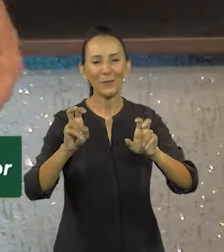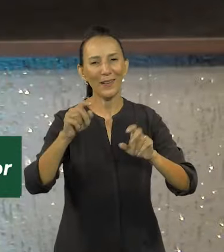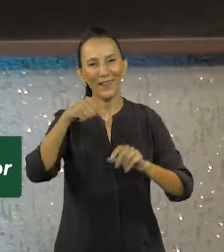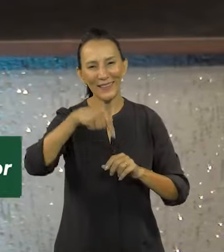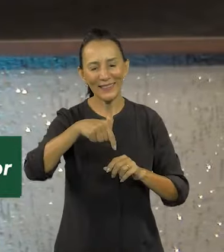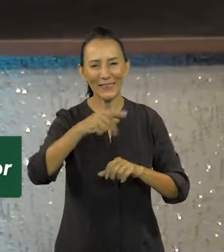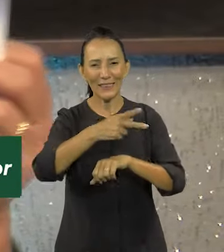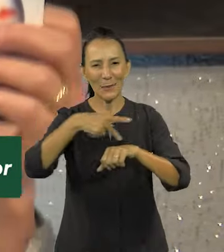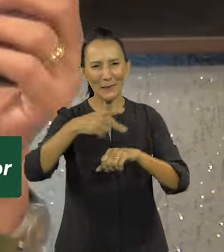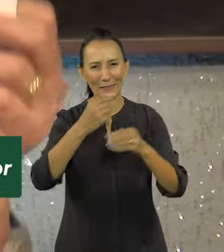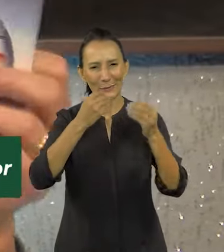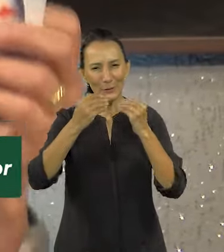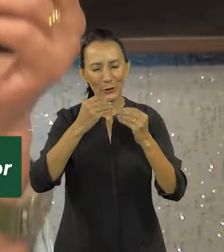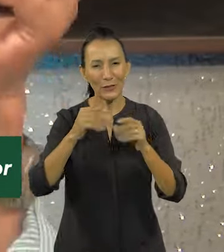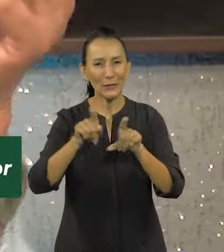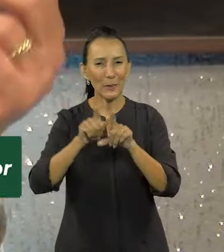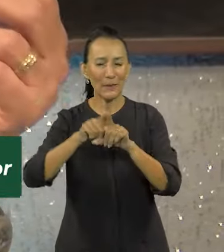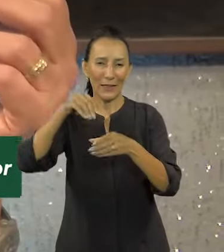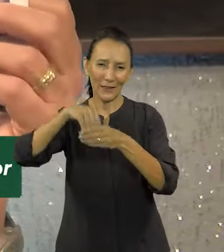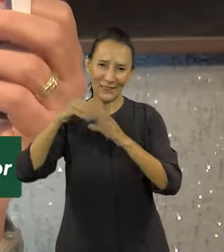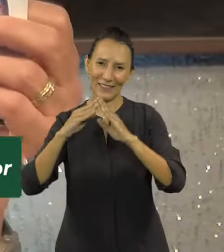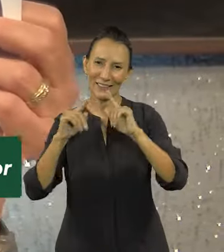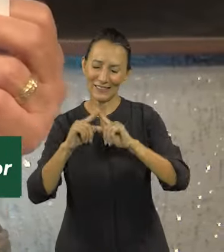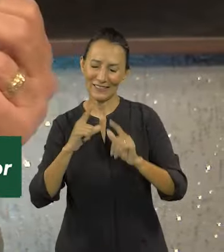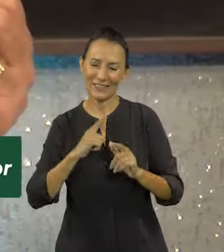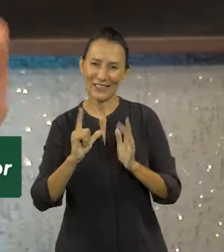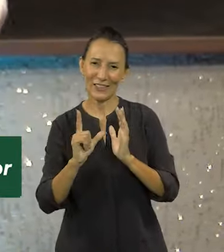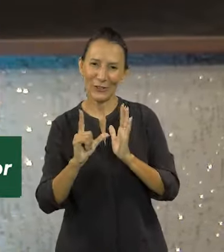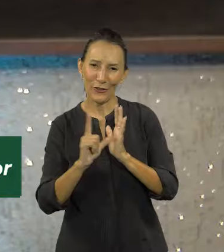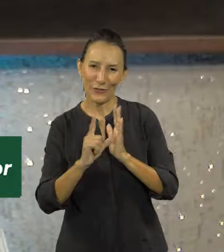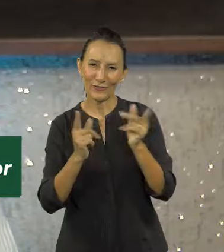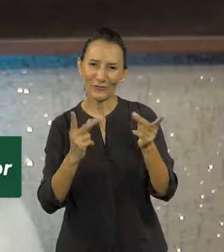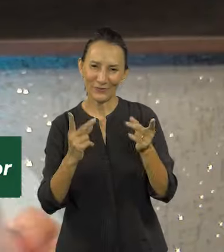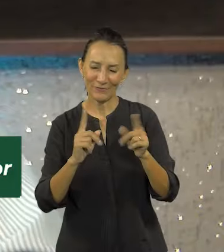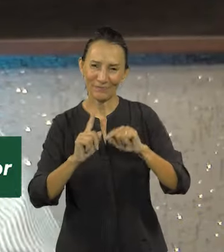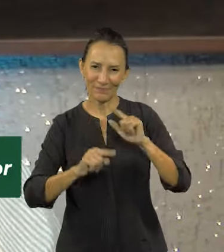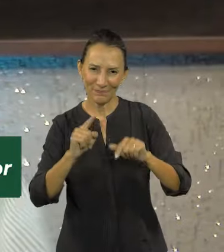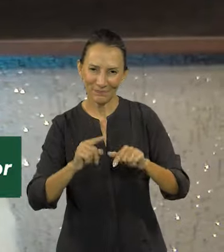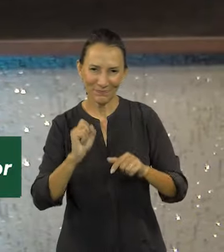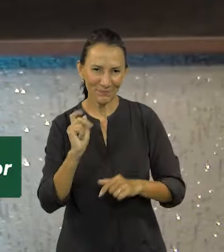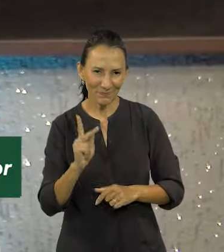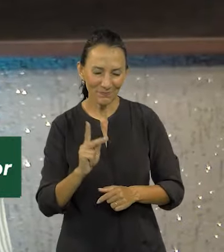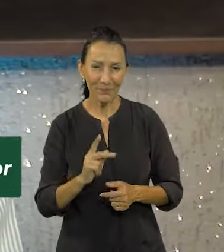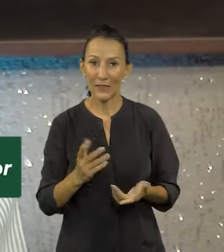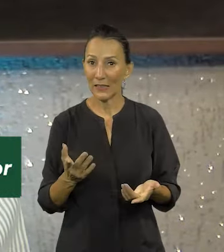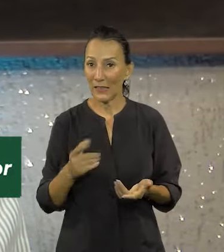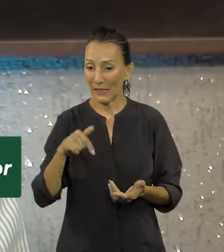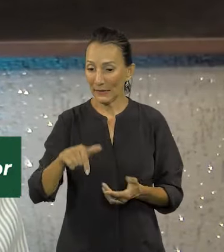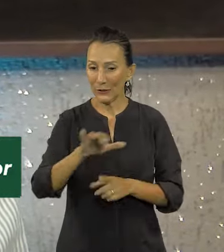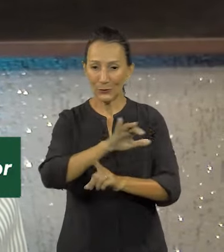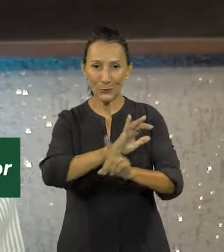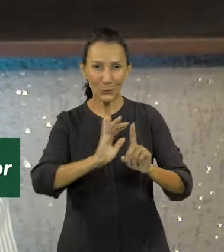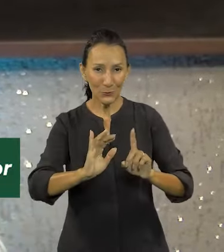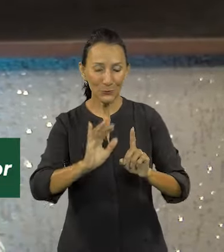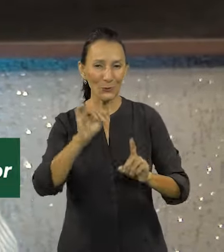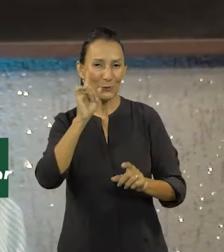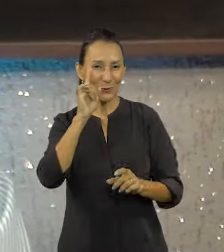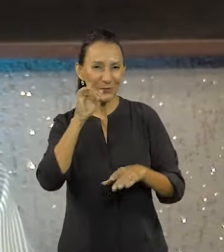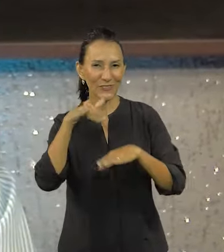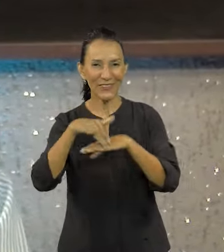livraria dentro do templo aqui da getsem tá bom temos cultos todas as